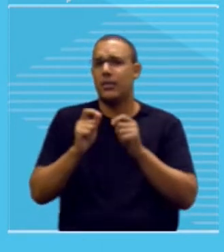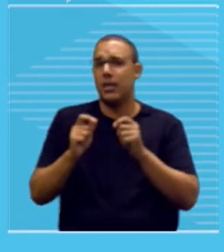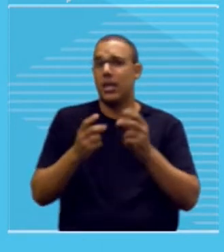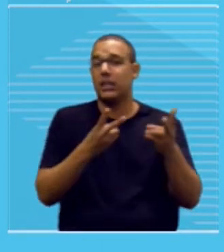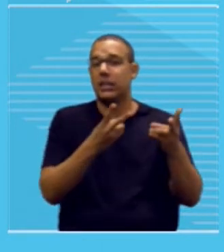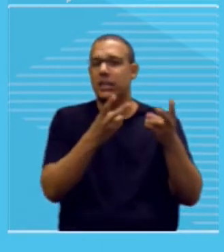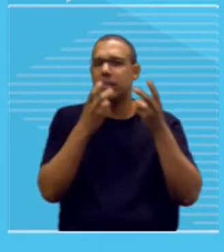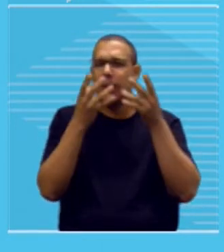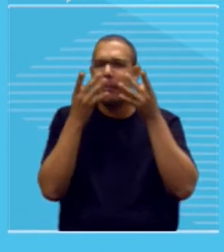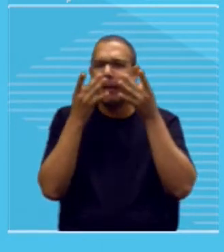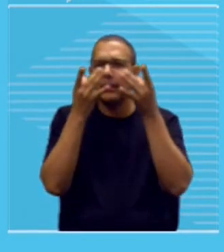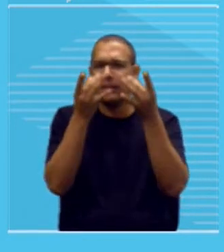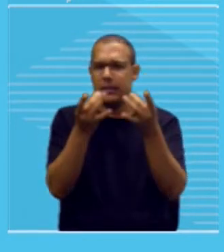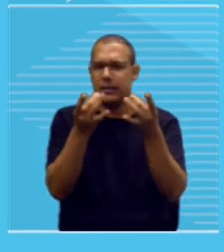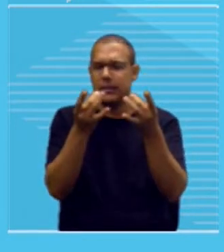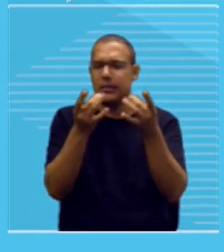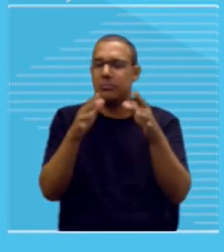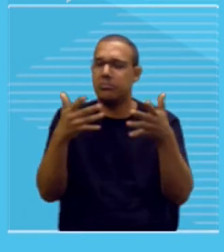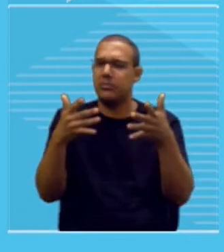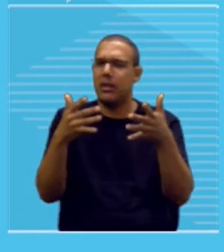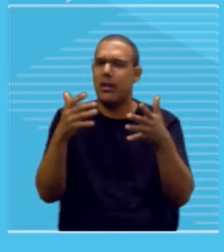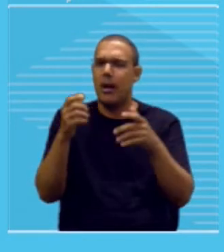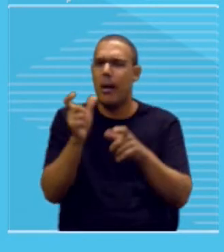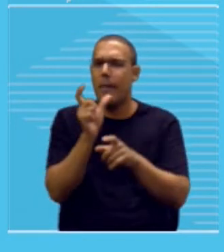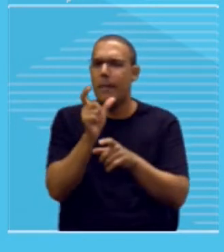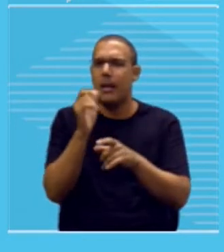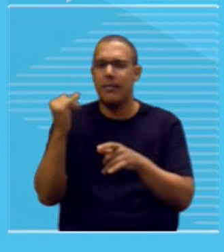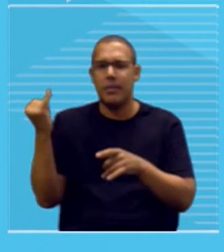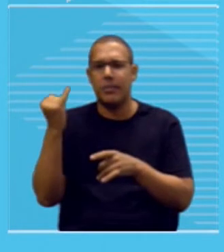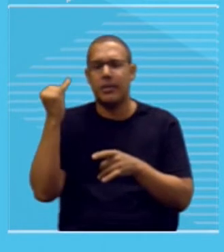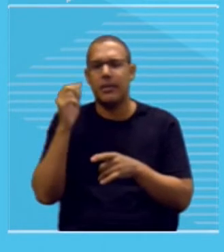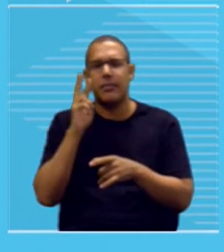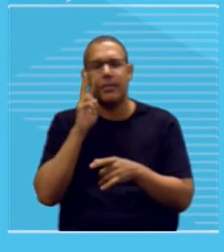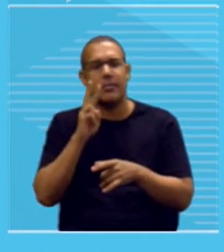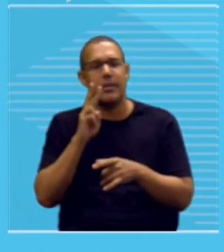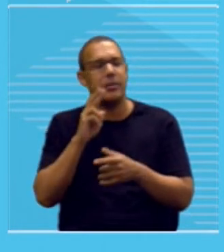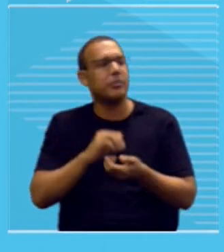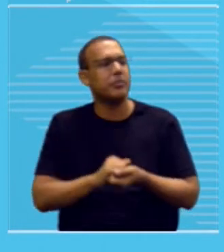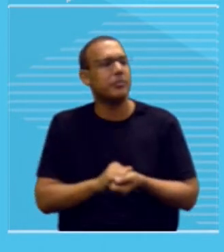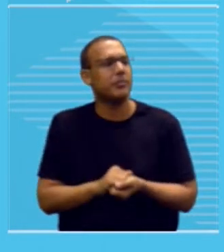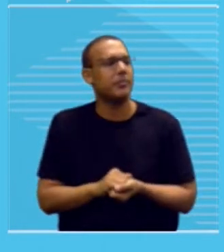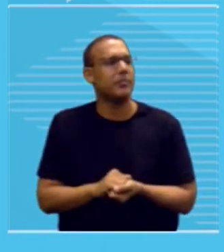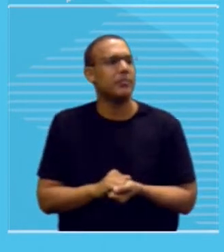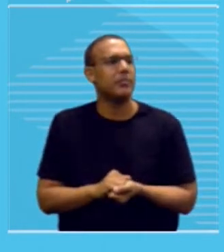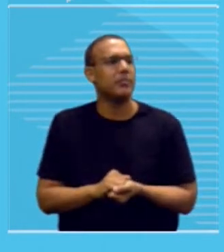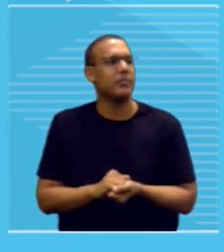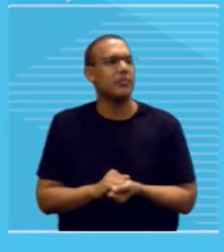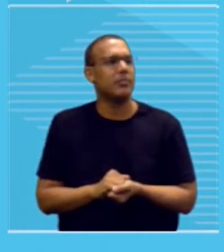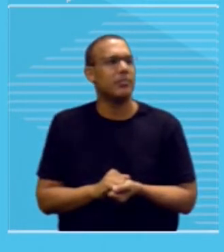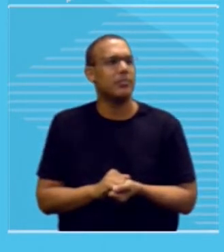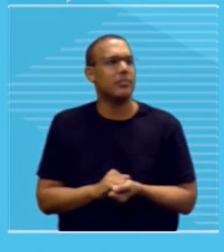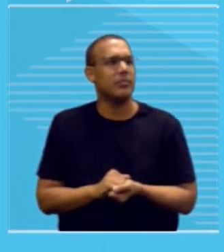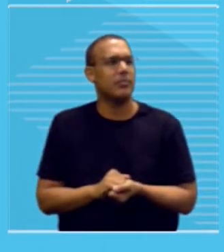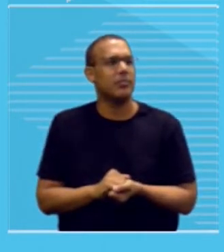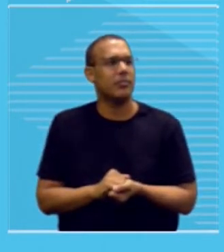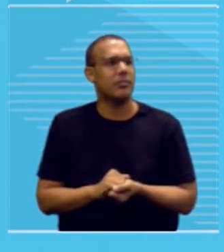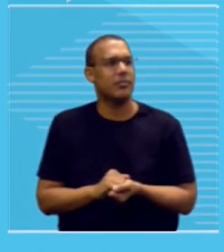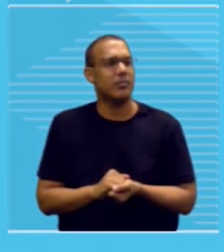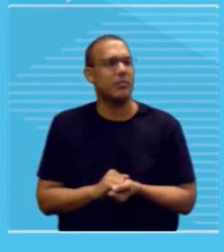para onde essa palavra não ser importante vamos dividir a palavra Então vamos lá ó eu tenho a expressão